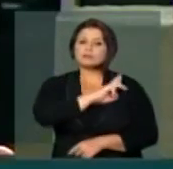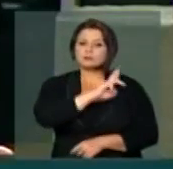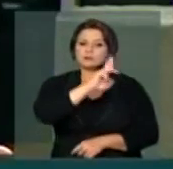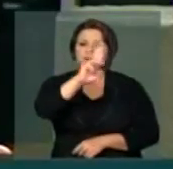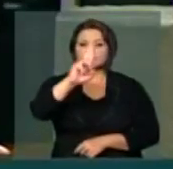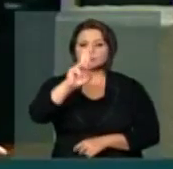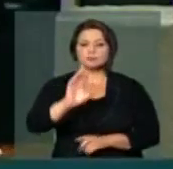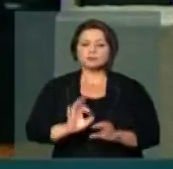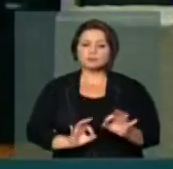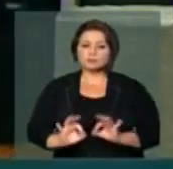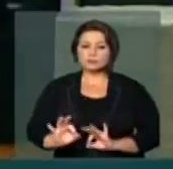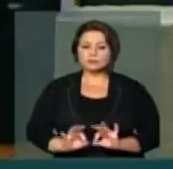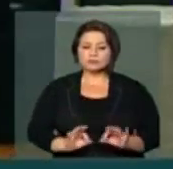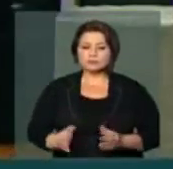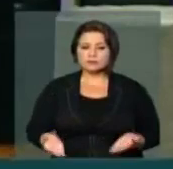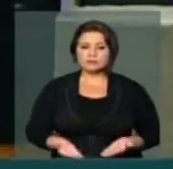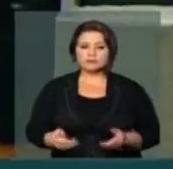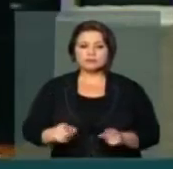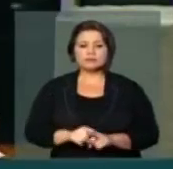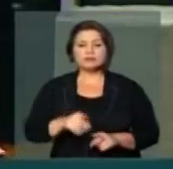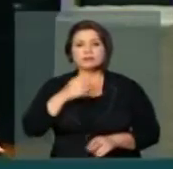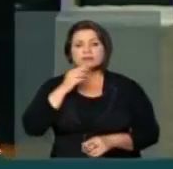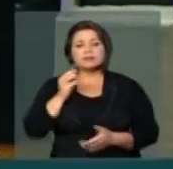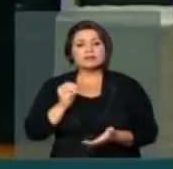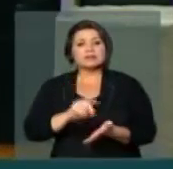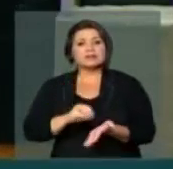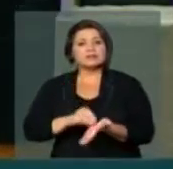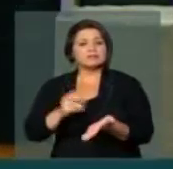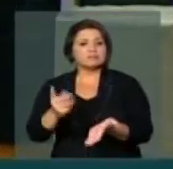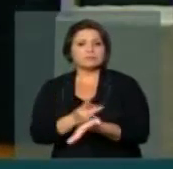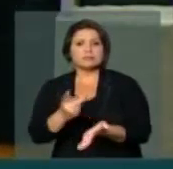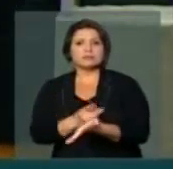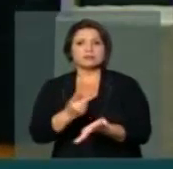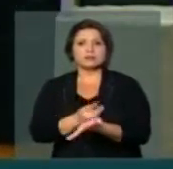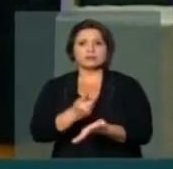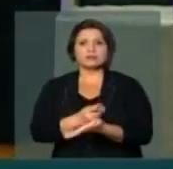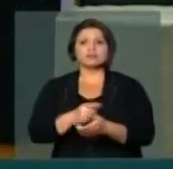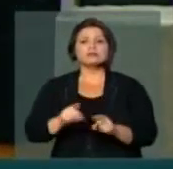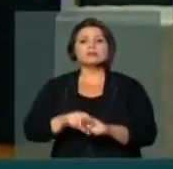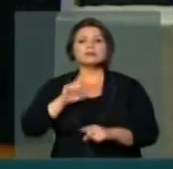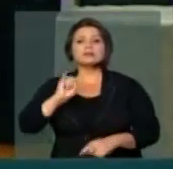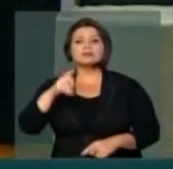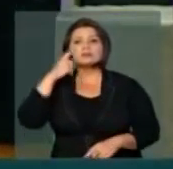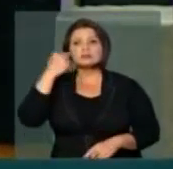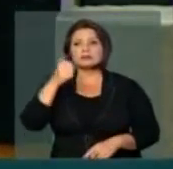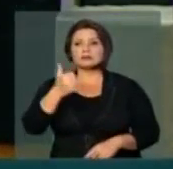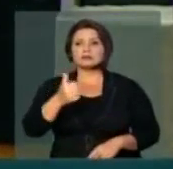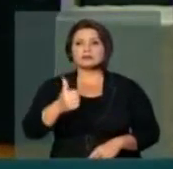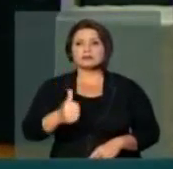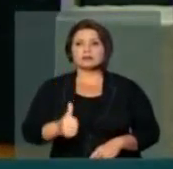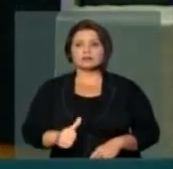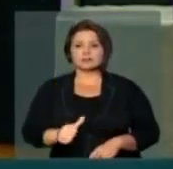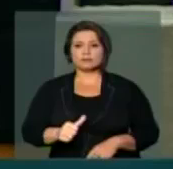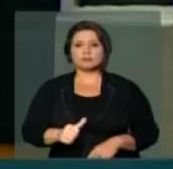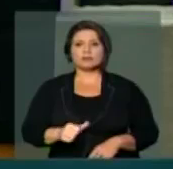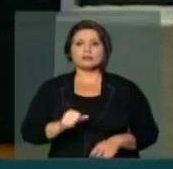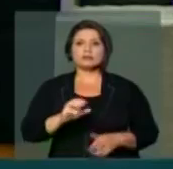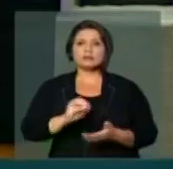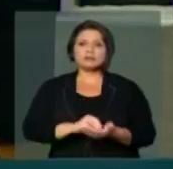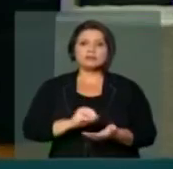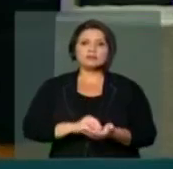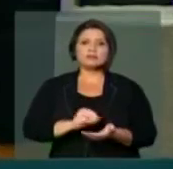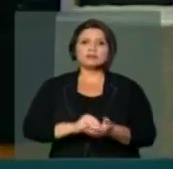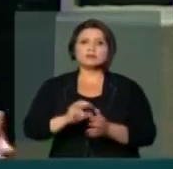representativo que está falido, se avaliado única e exclusivamente